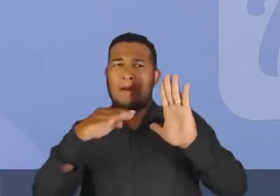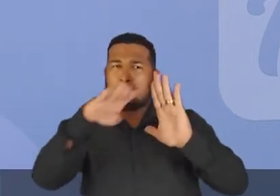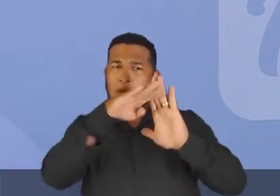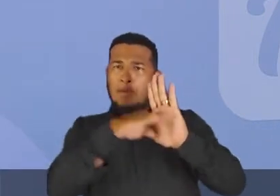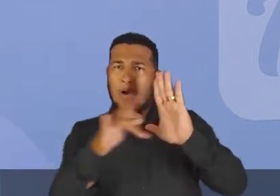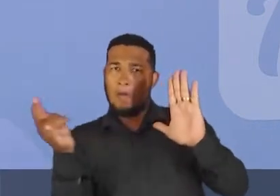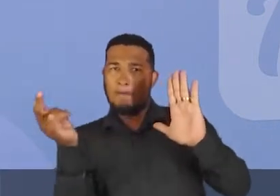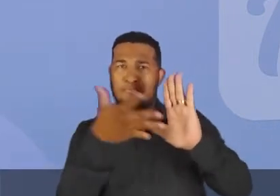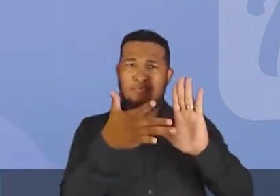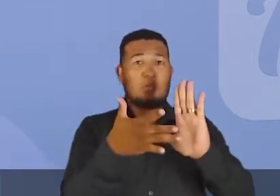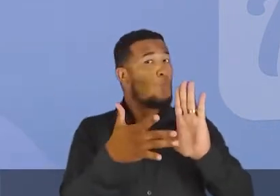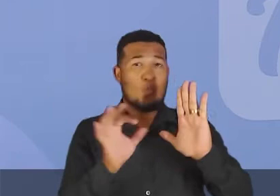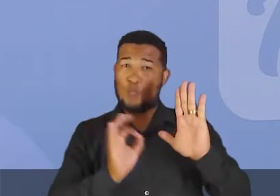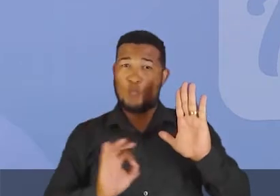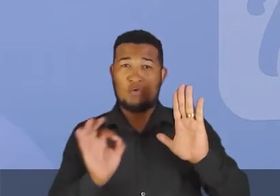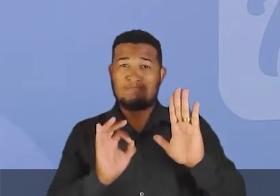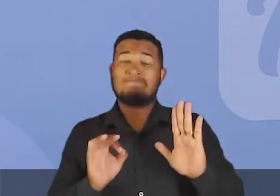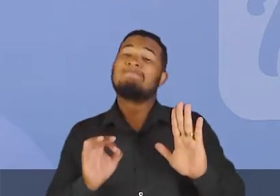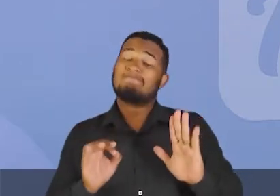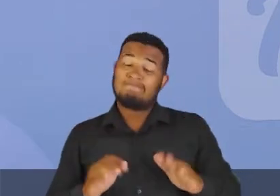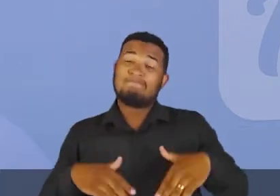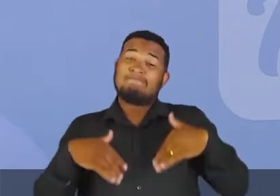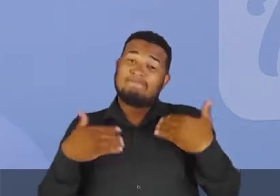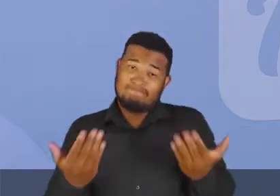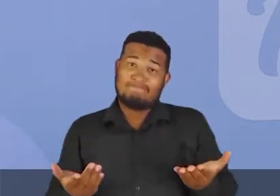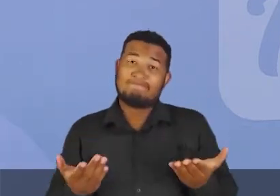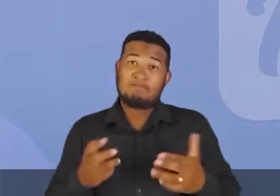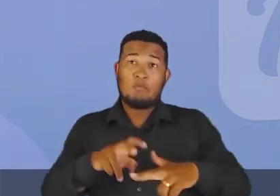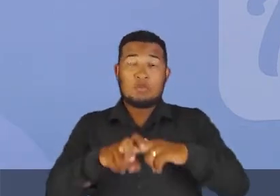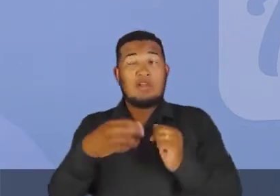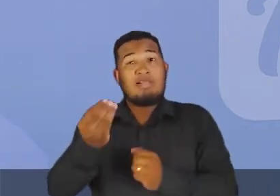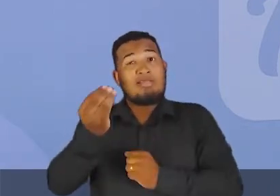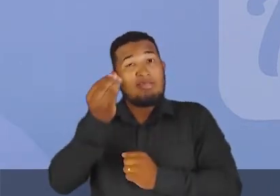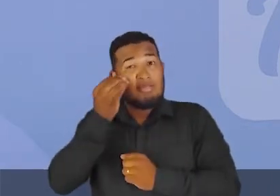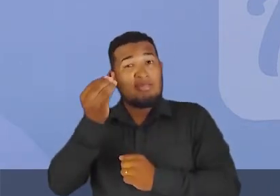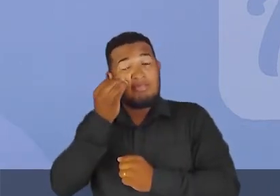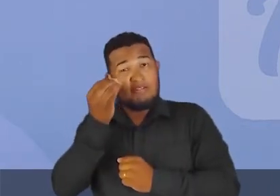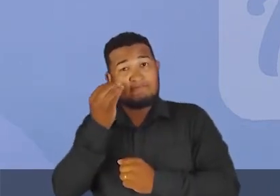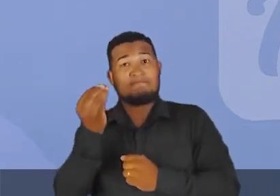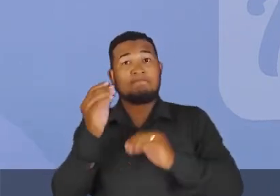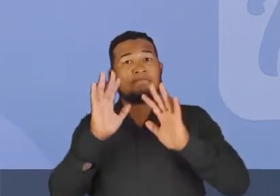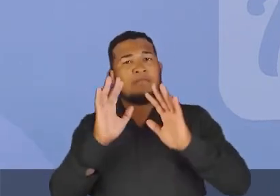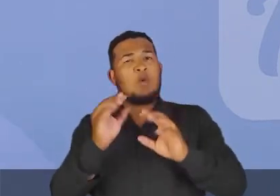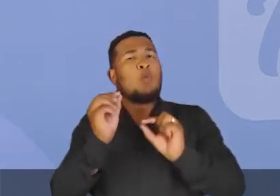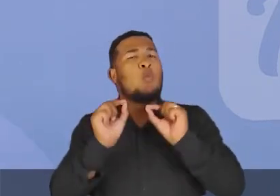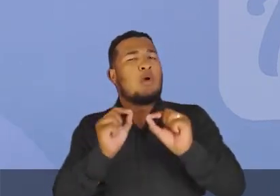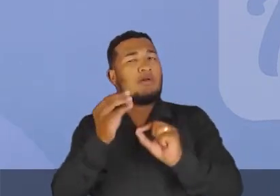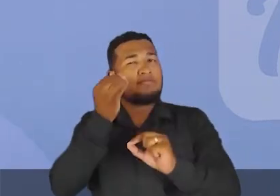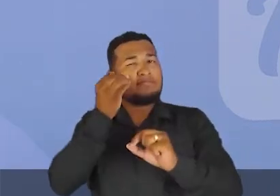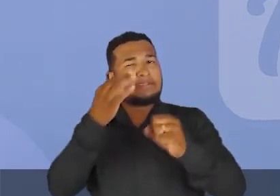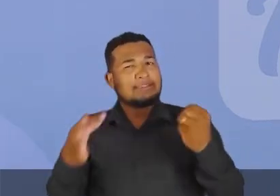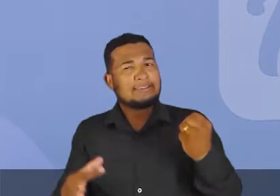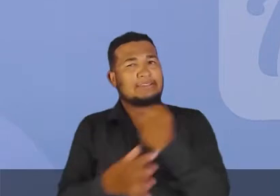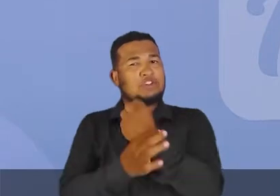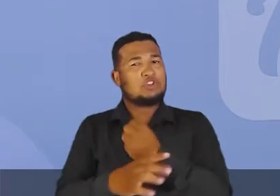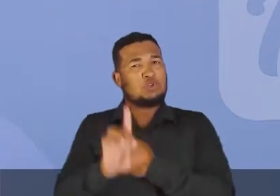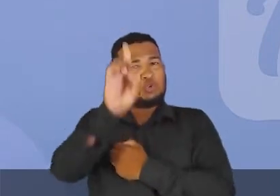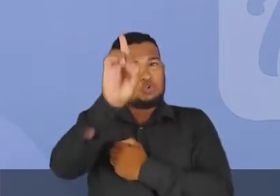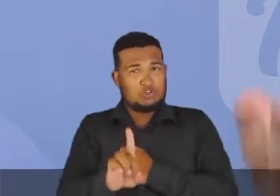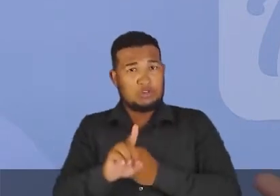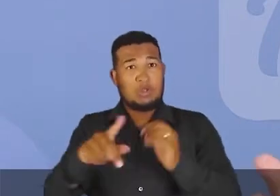Né? Então, embora ela tenha sido uma tentativa, né, de garantia de